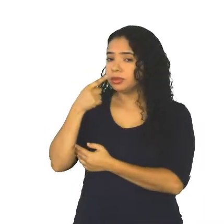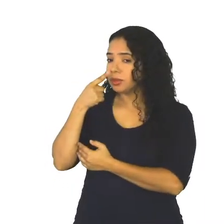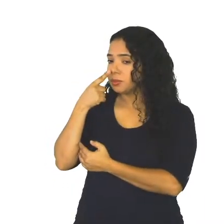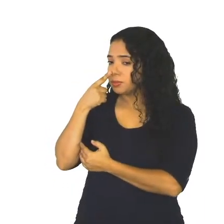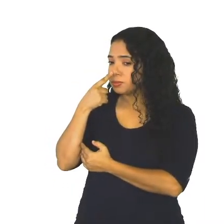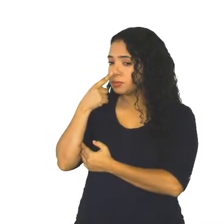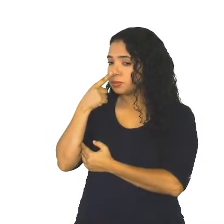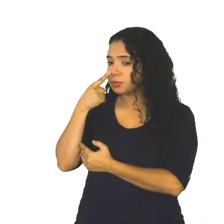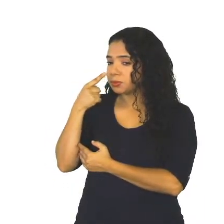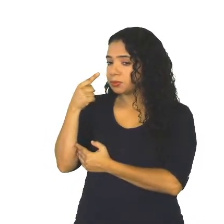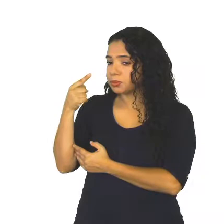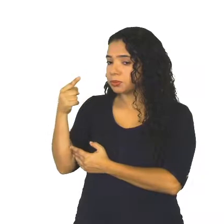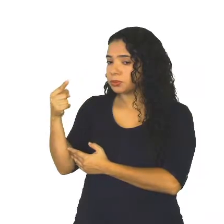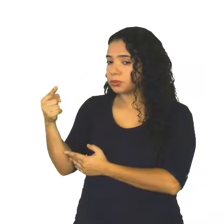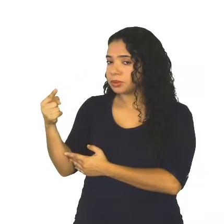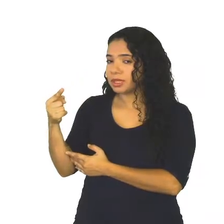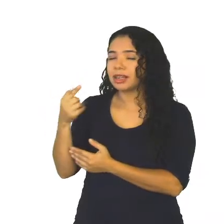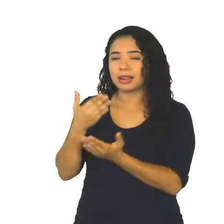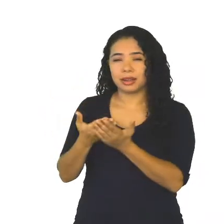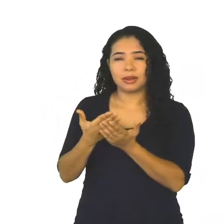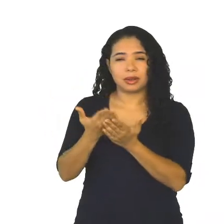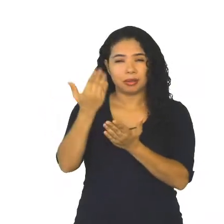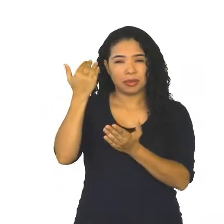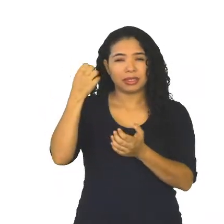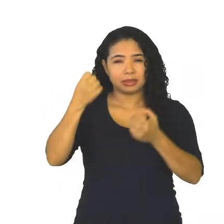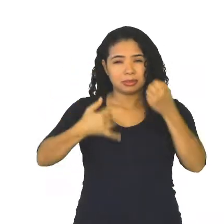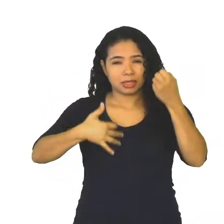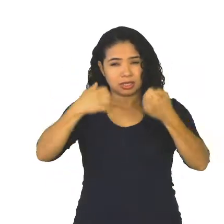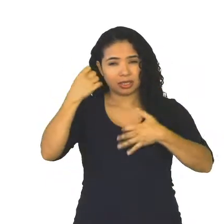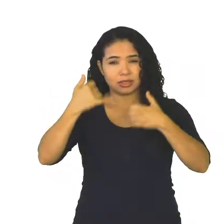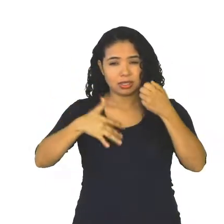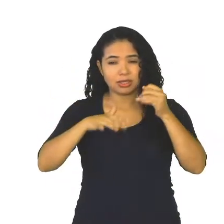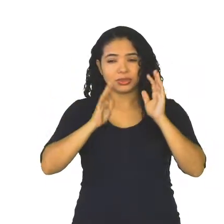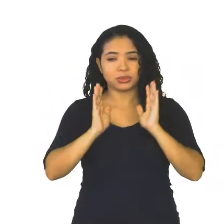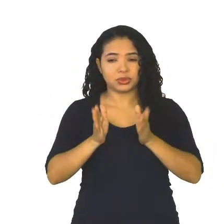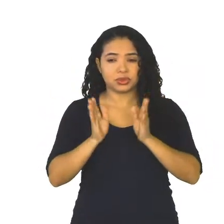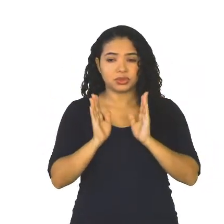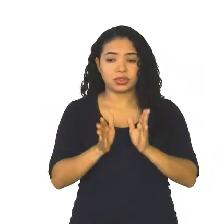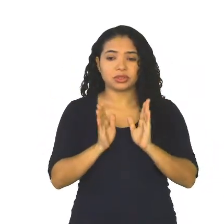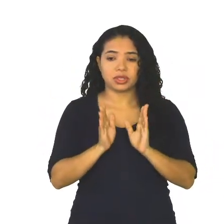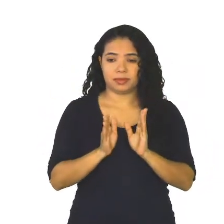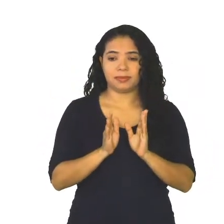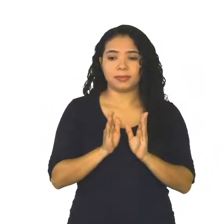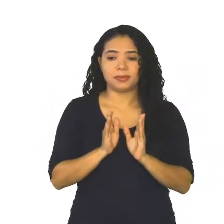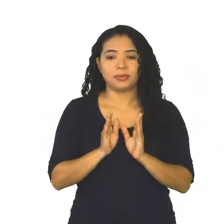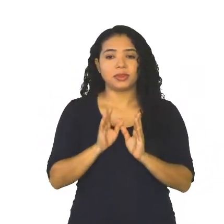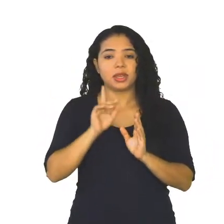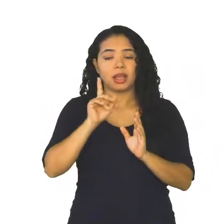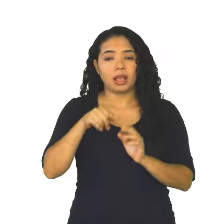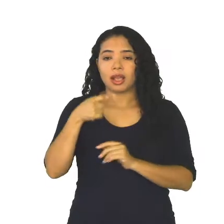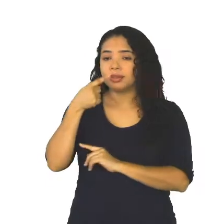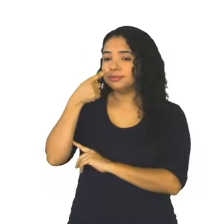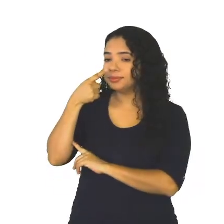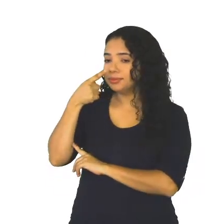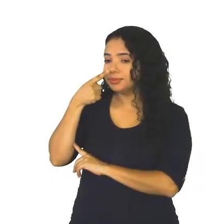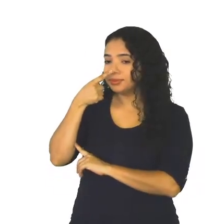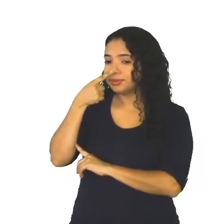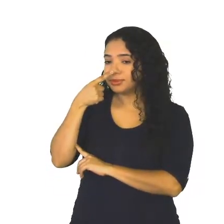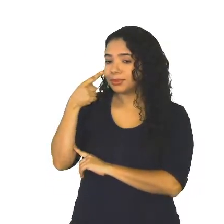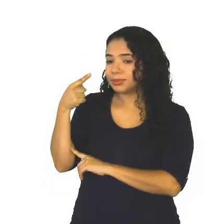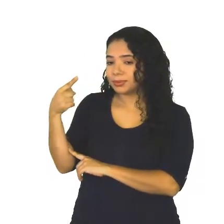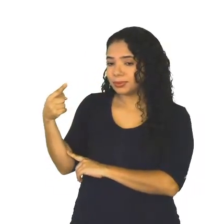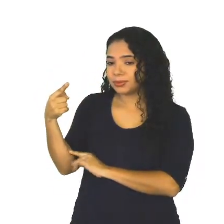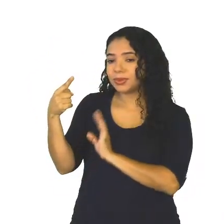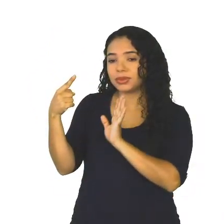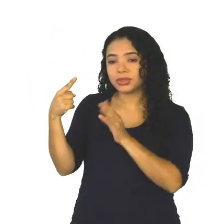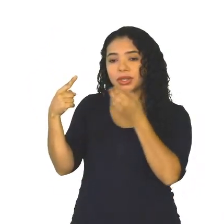falei bastante disso no final dela, sobre essa questão do crescimento do nariz do Pinóquio.